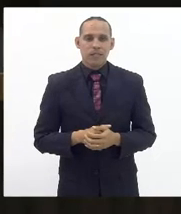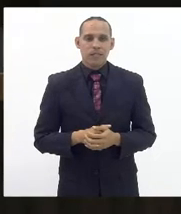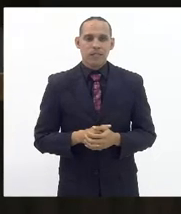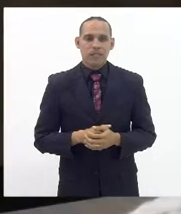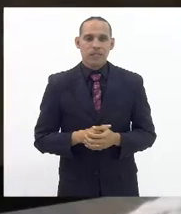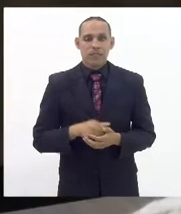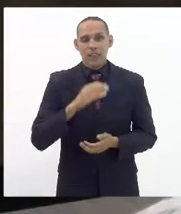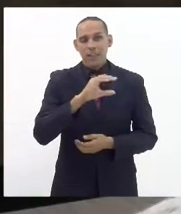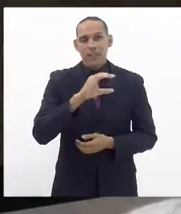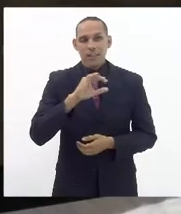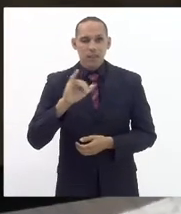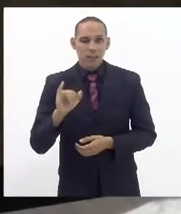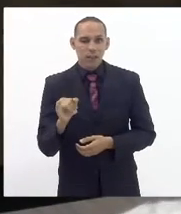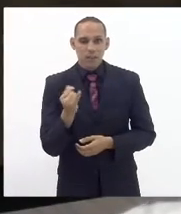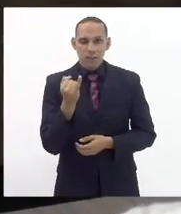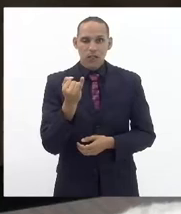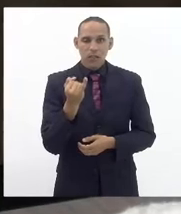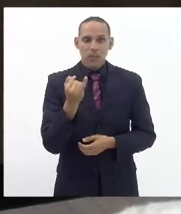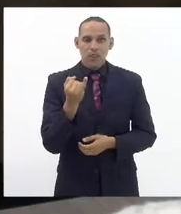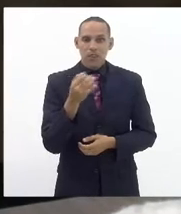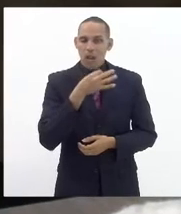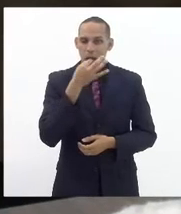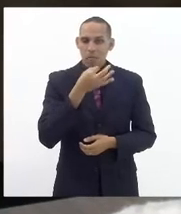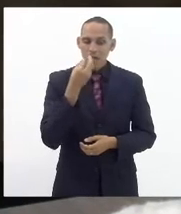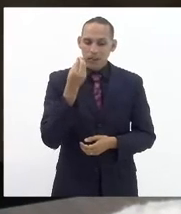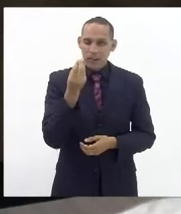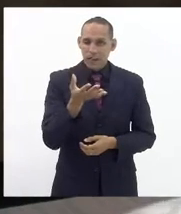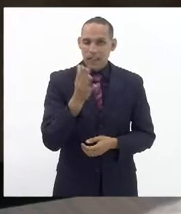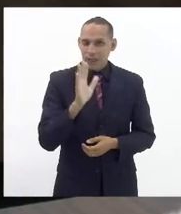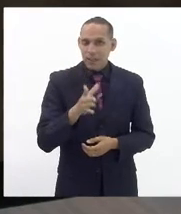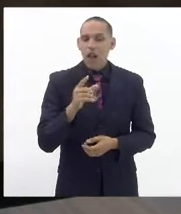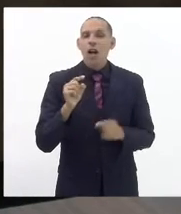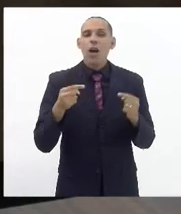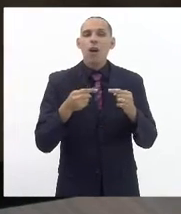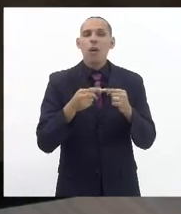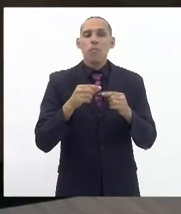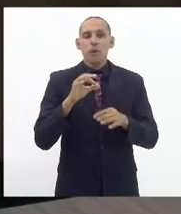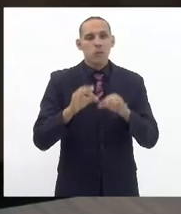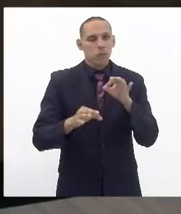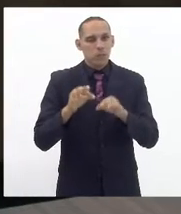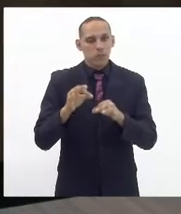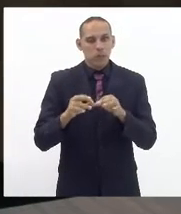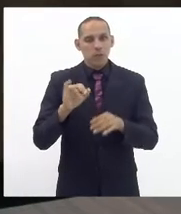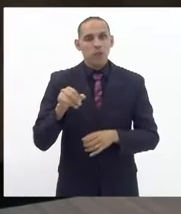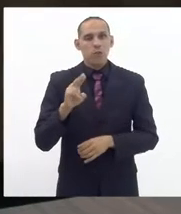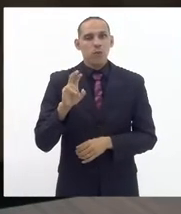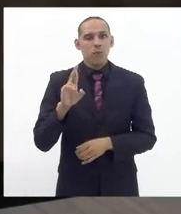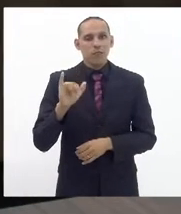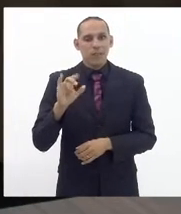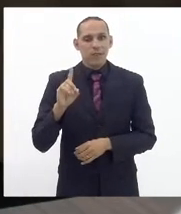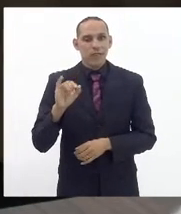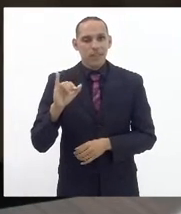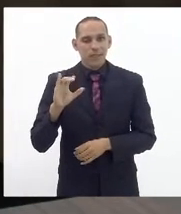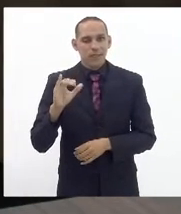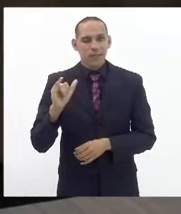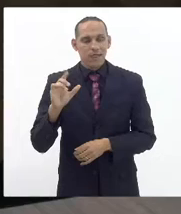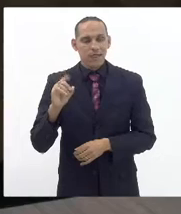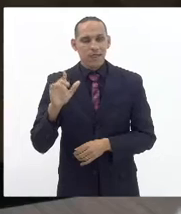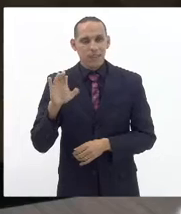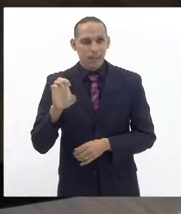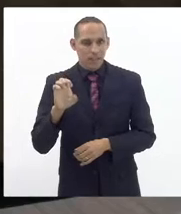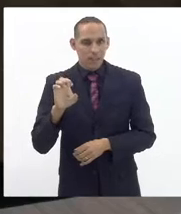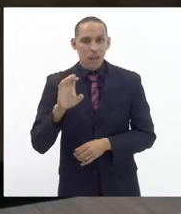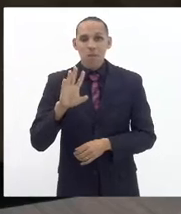A CCJ já tinha dado parecer pela juridicidade e, quanto à emenda de plenário,